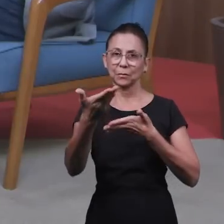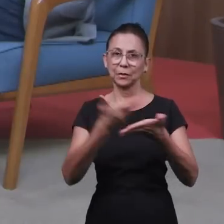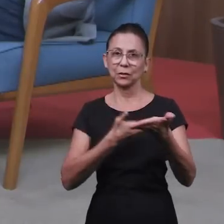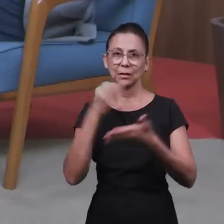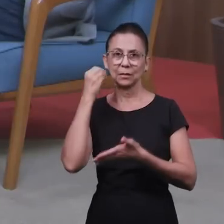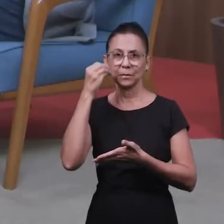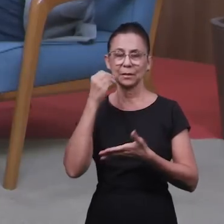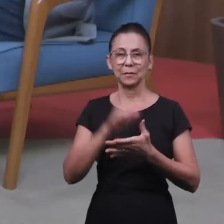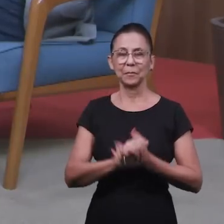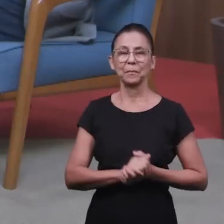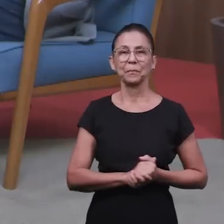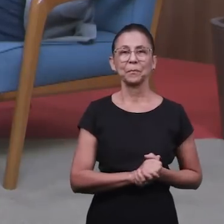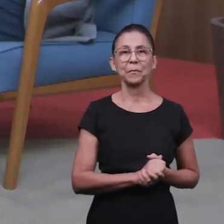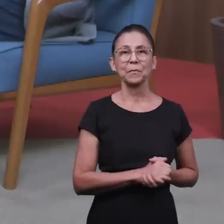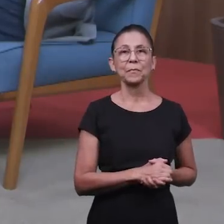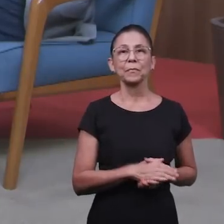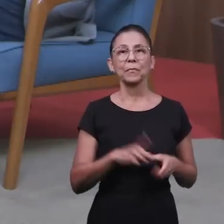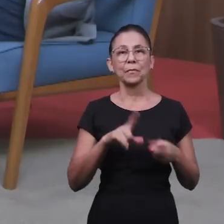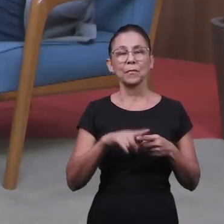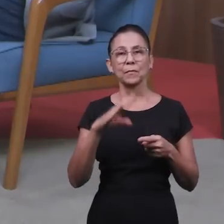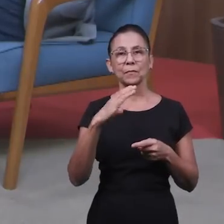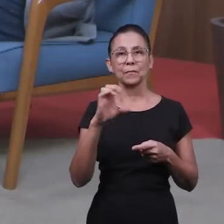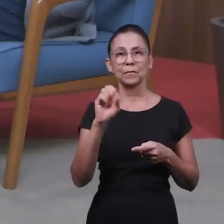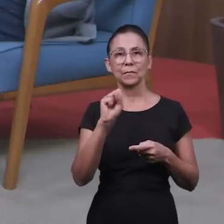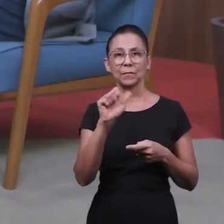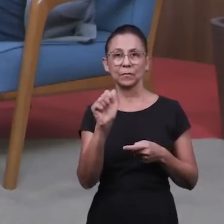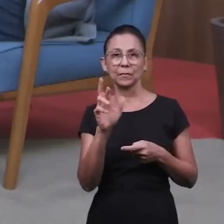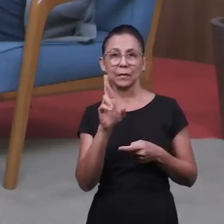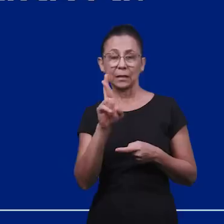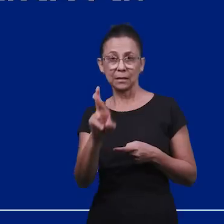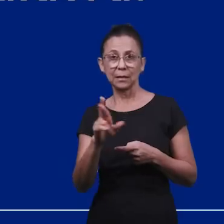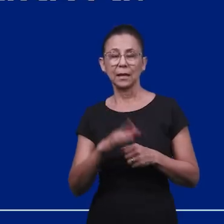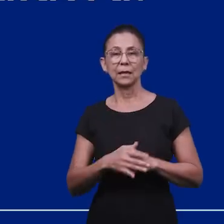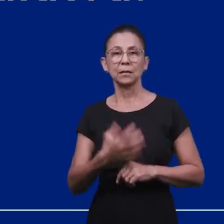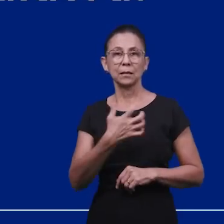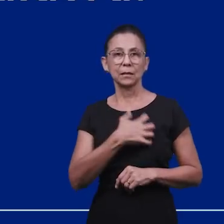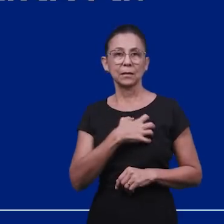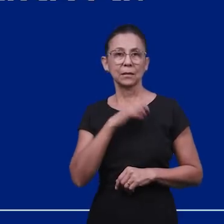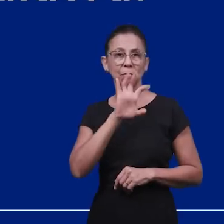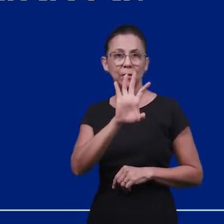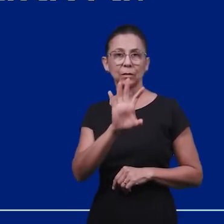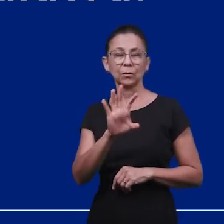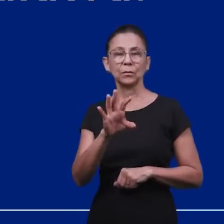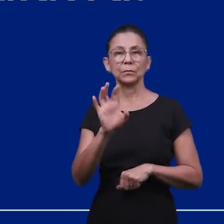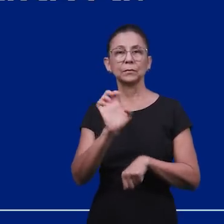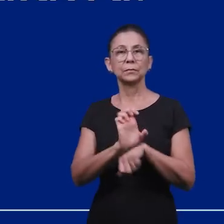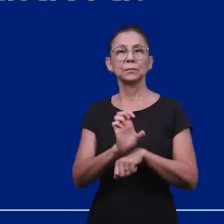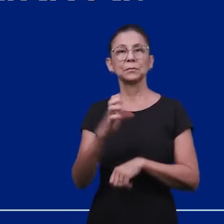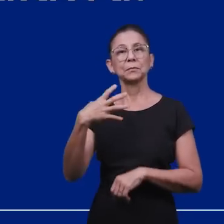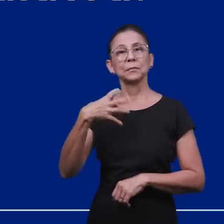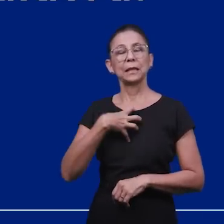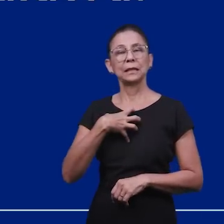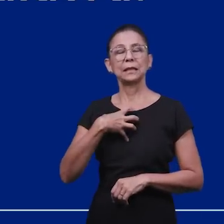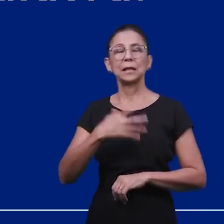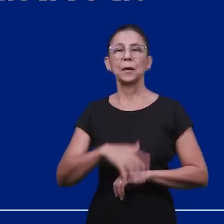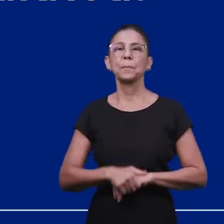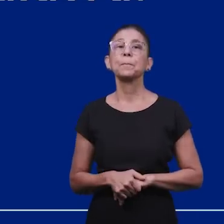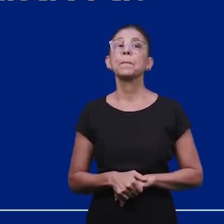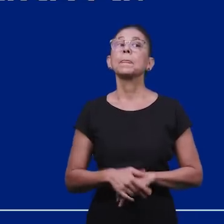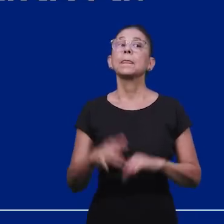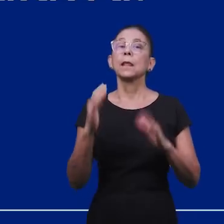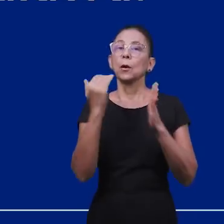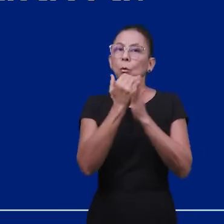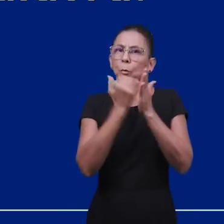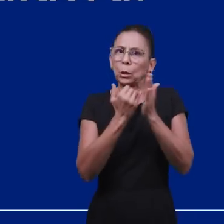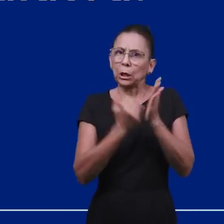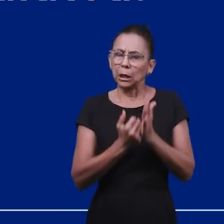para você agora, Denival César, ele é de Salvador, na Bahia, dizendo o seguinte: o programa Anunciando o Evangelho Eterno tem abordado